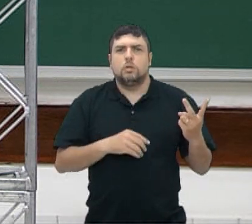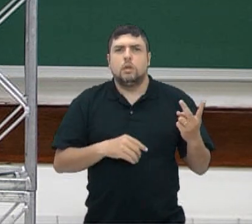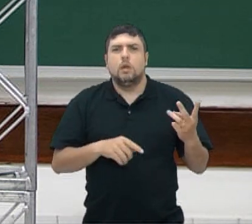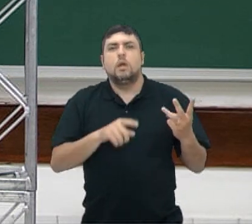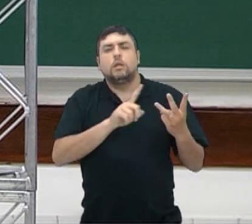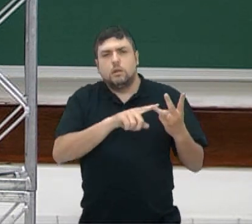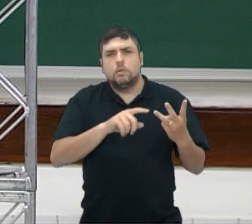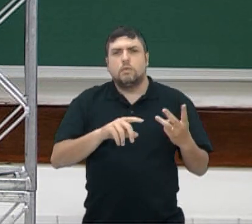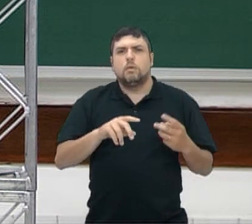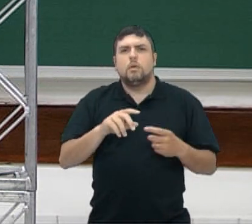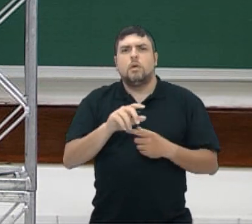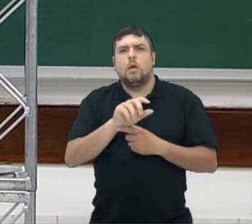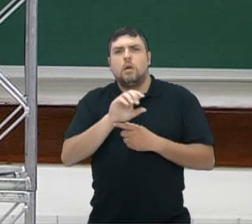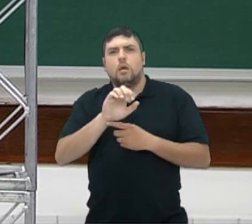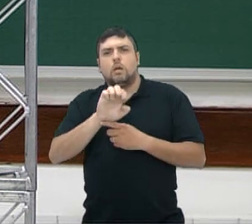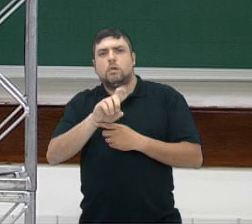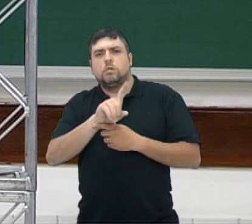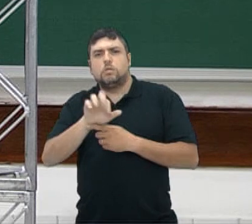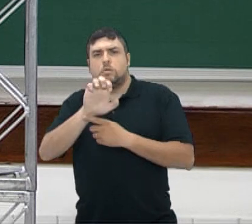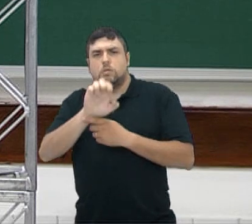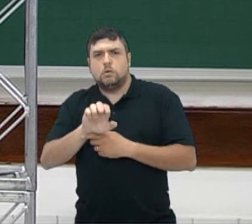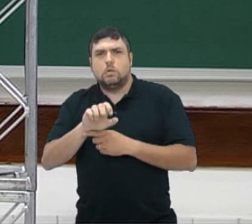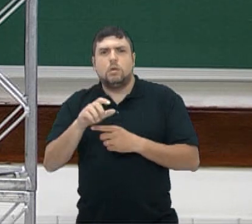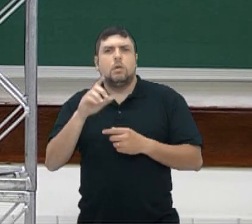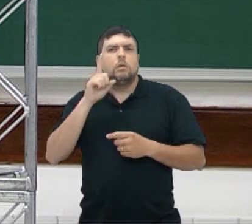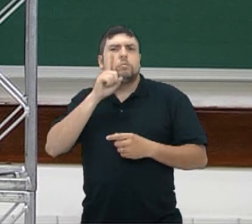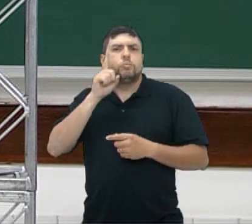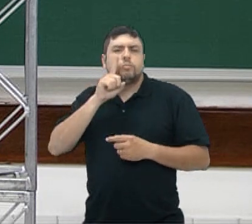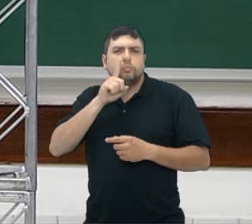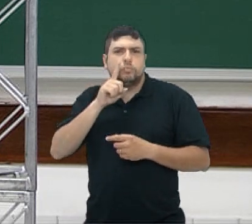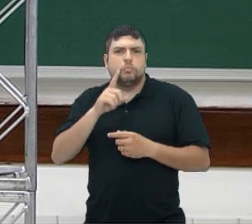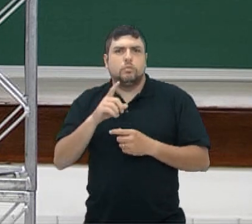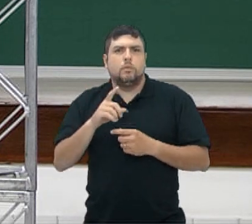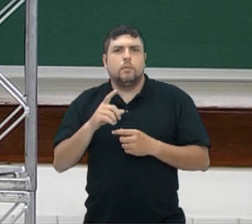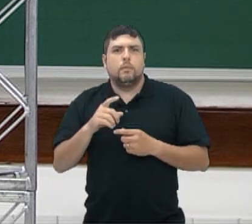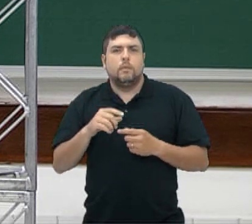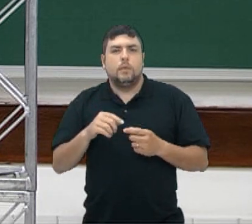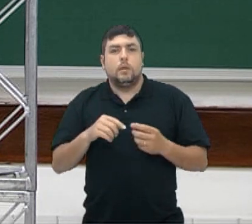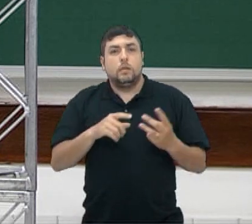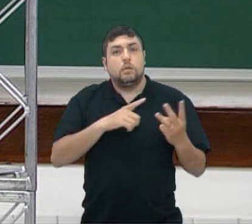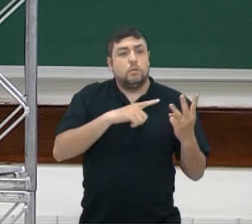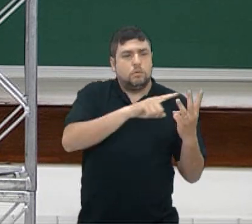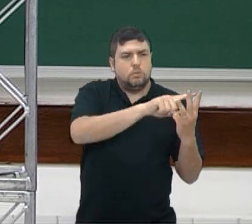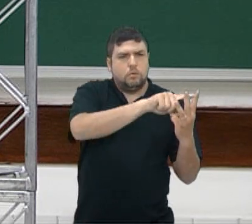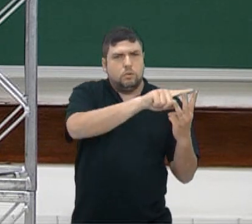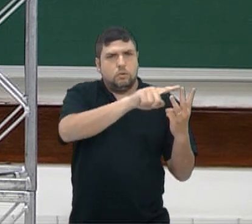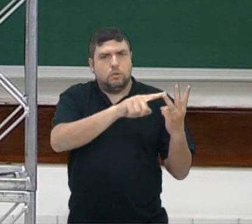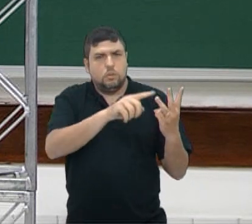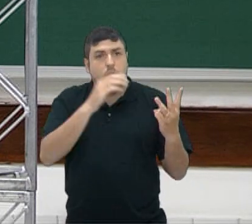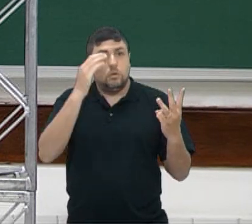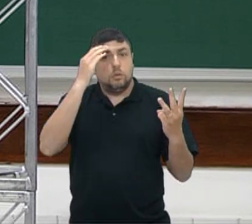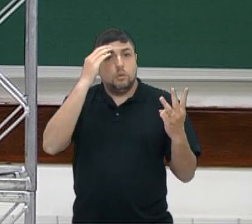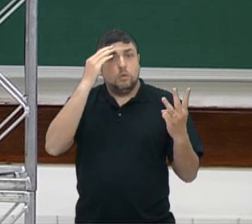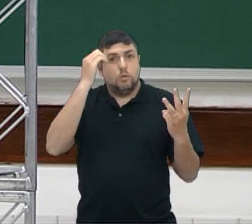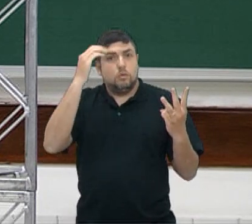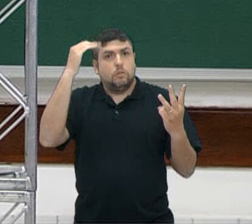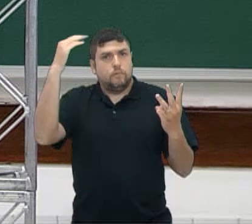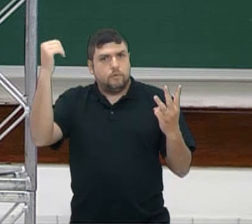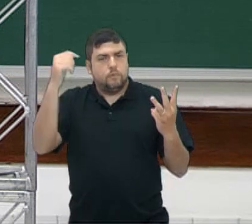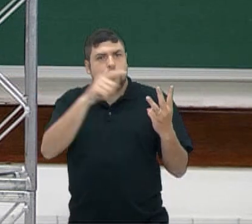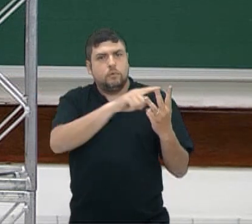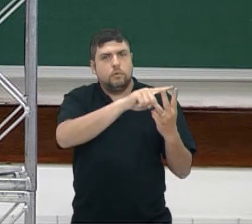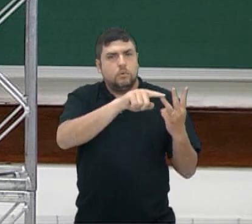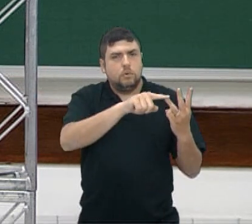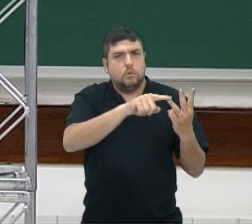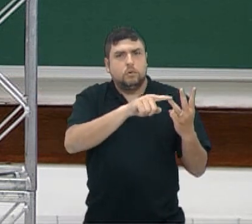é um norte-americano também posterior ao Picasso. Enfim, aqui ela dá um exemplo de artistas para